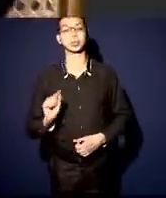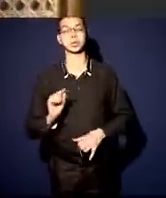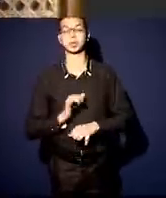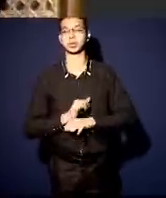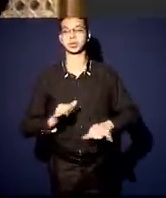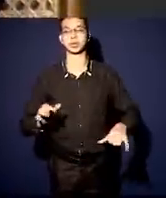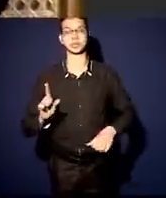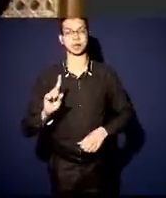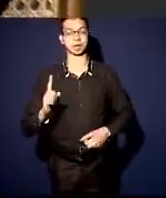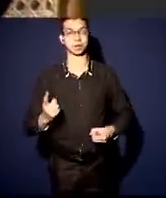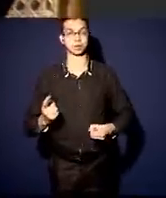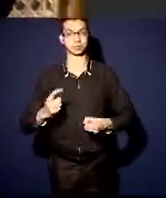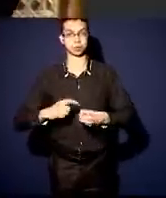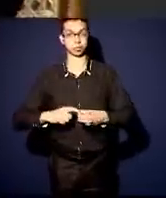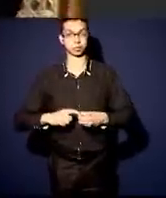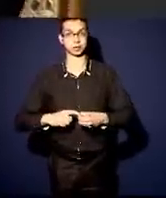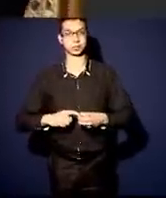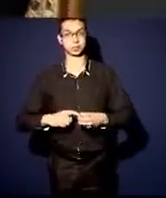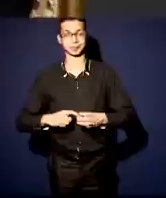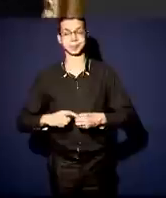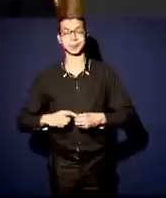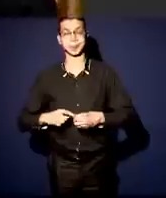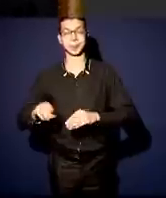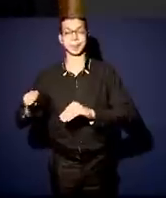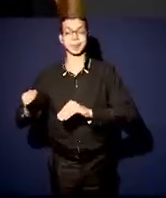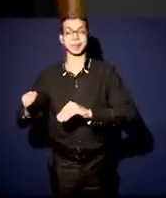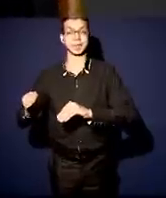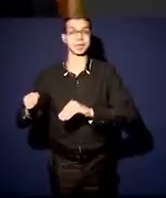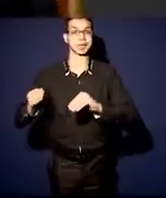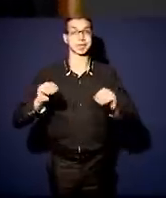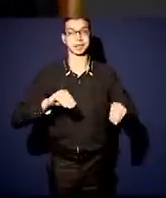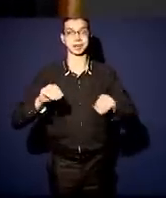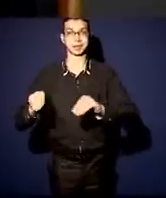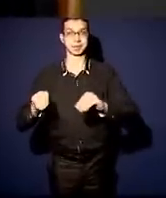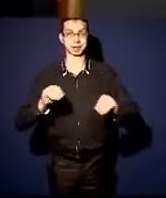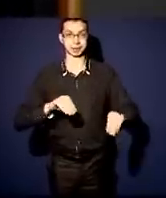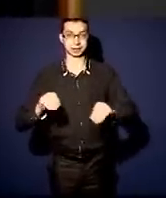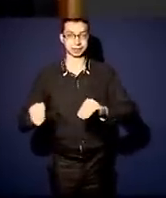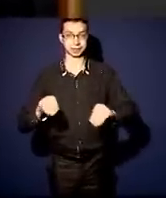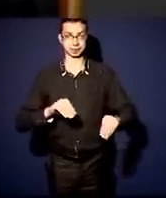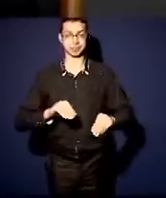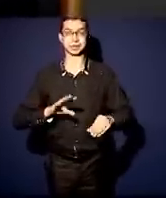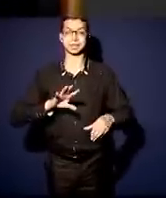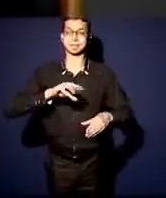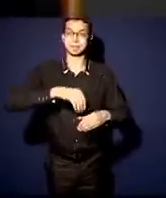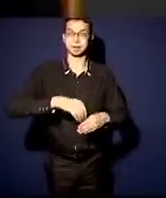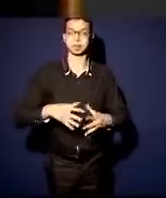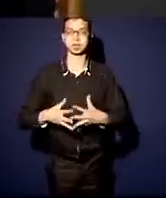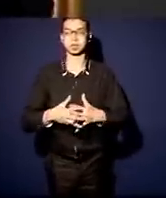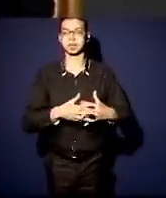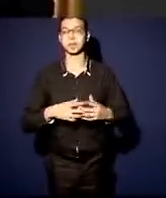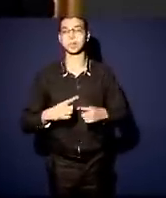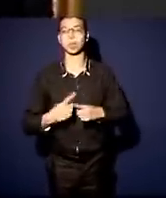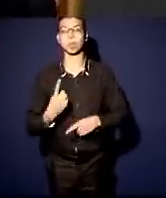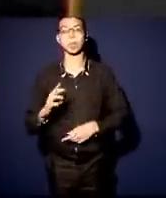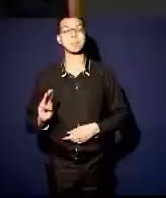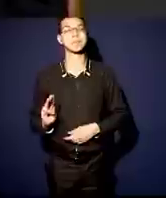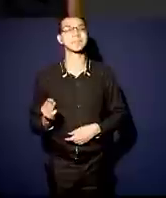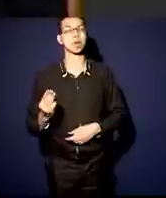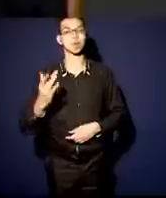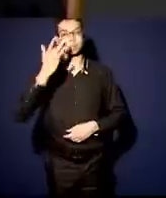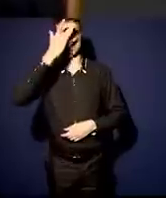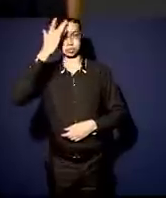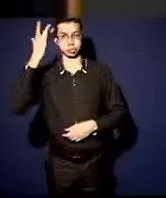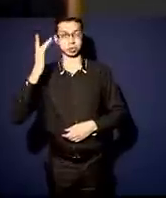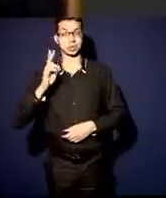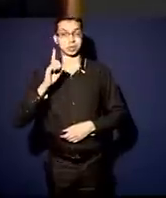volta da imigração dos Estados Unidos. Né? Ou seja, esse 1 milhão de pessoas que ia todos os anos para os Estados Unidos e depois do Trump e com a